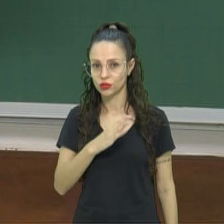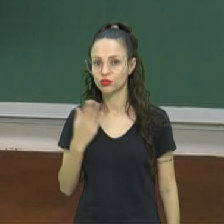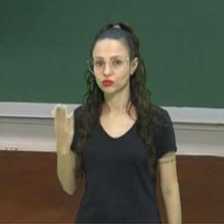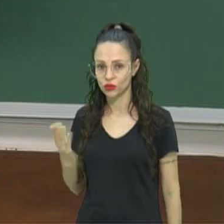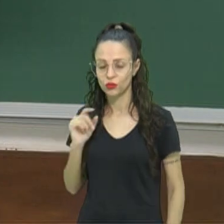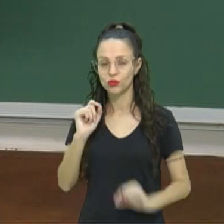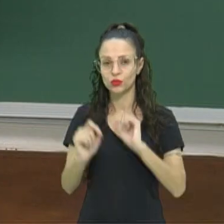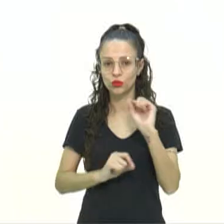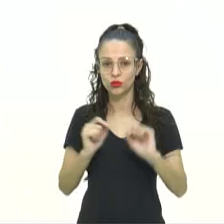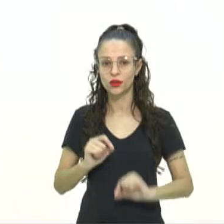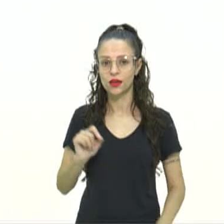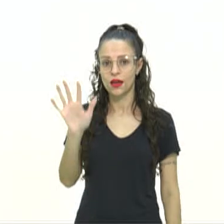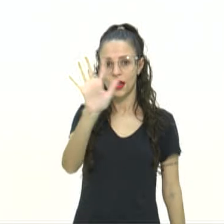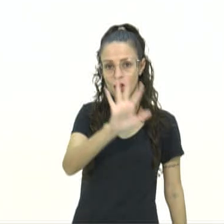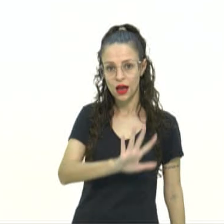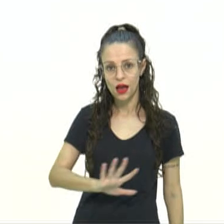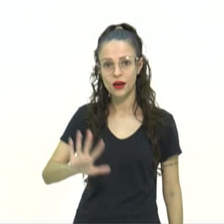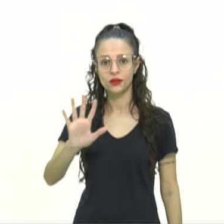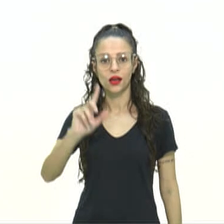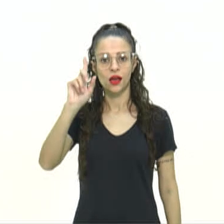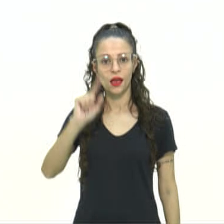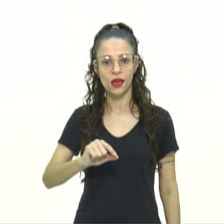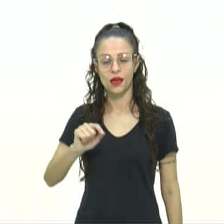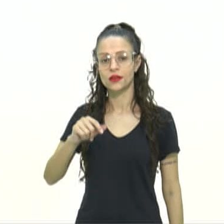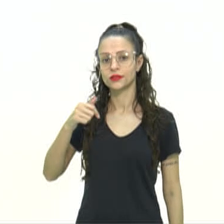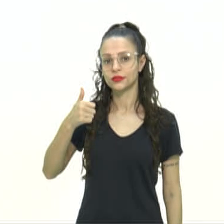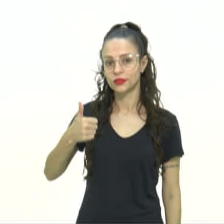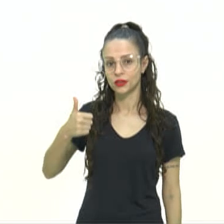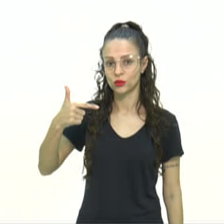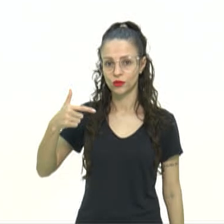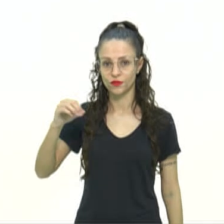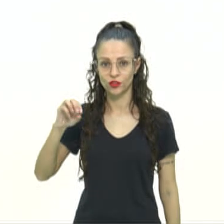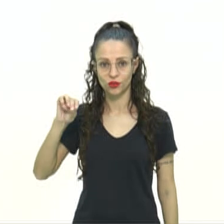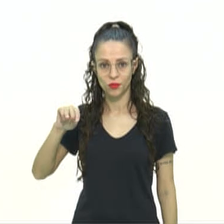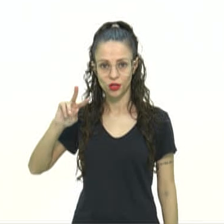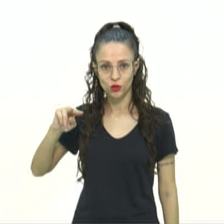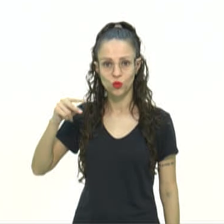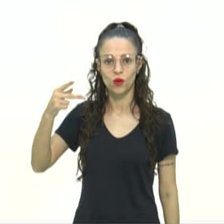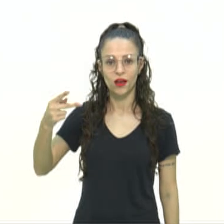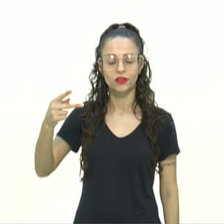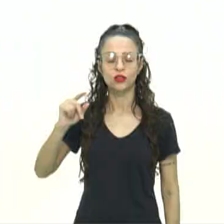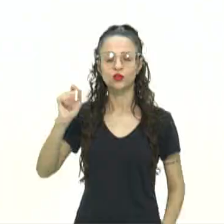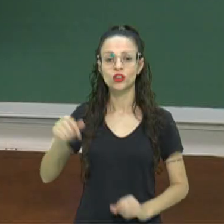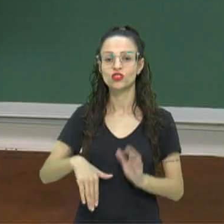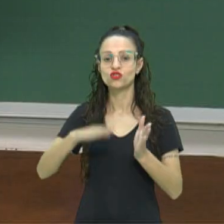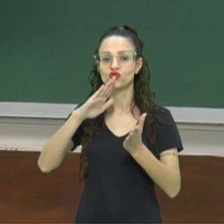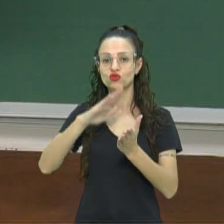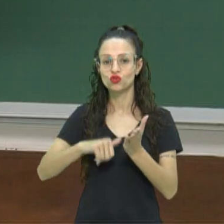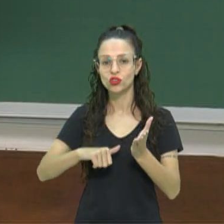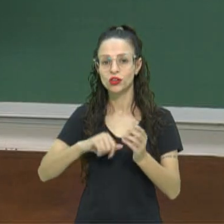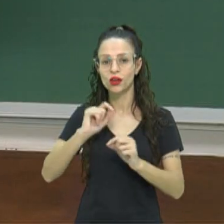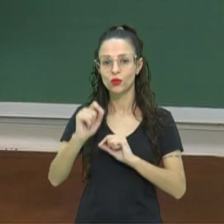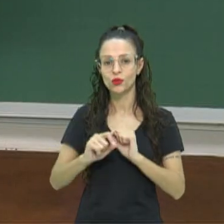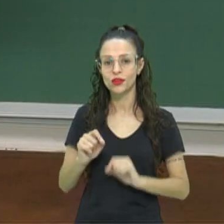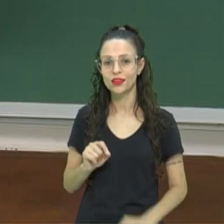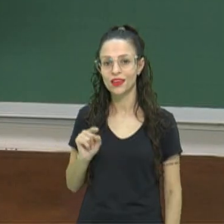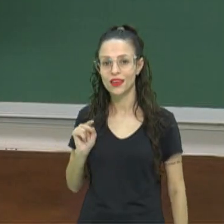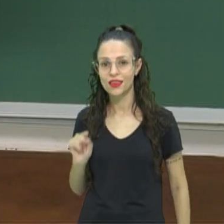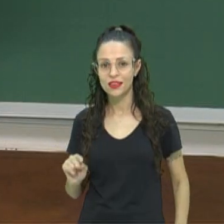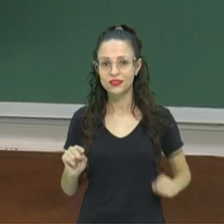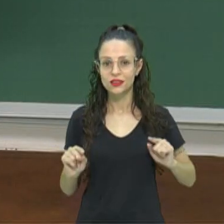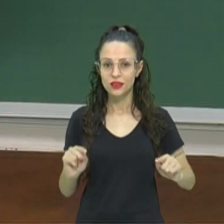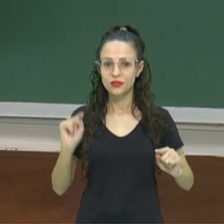Você pega a área total, que era 120 metros quadrados, e retira a área que você